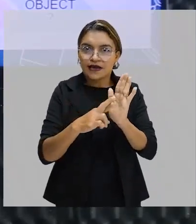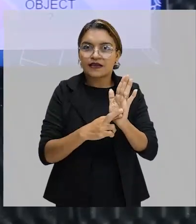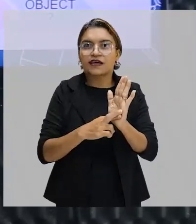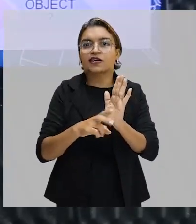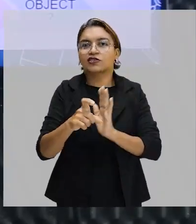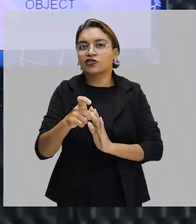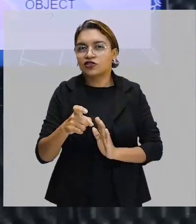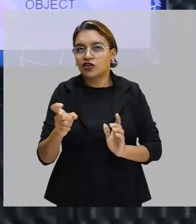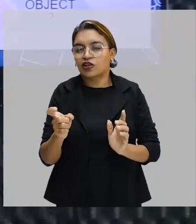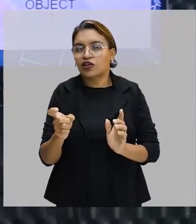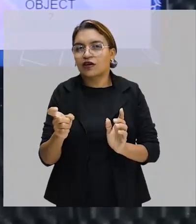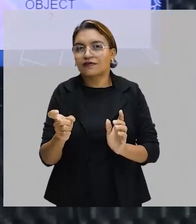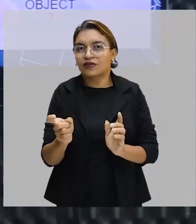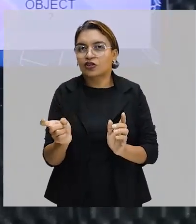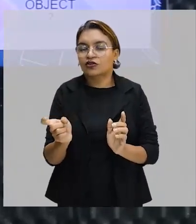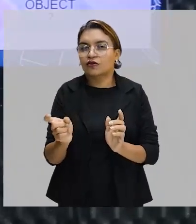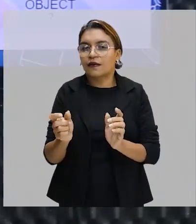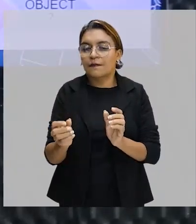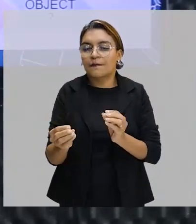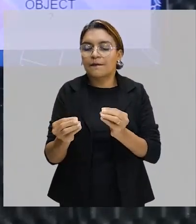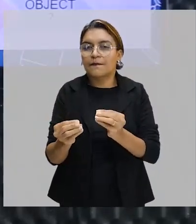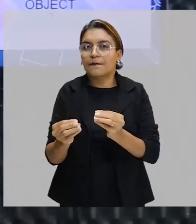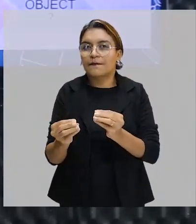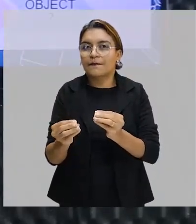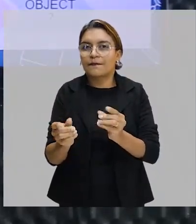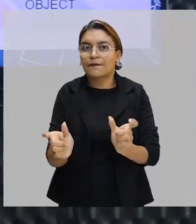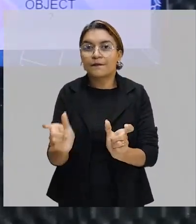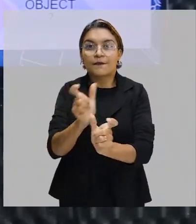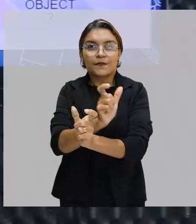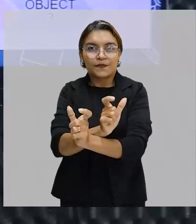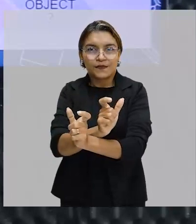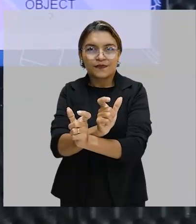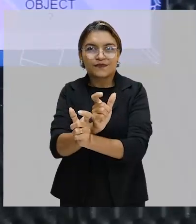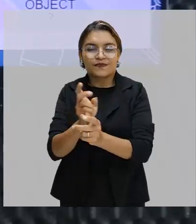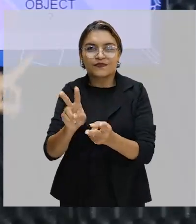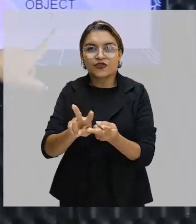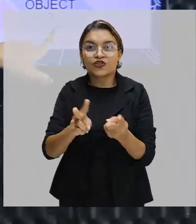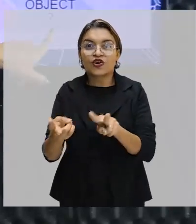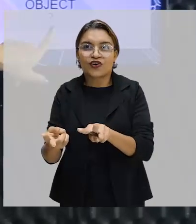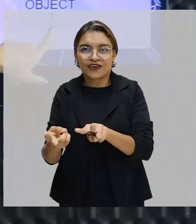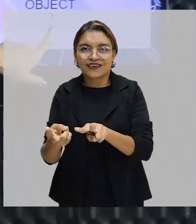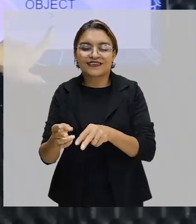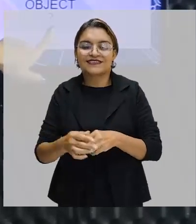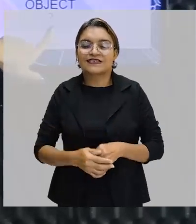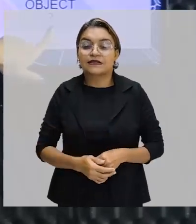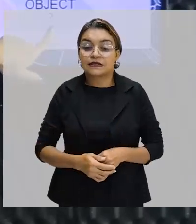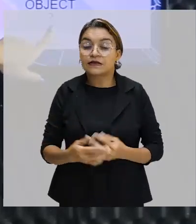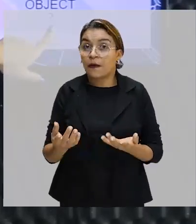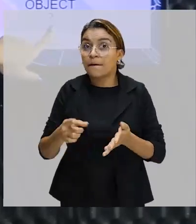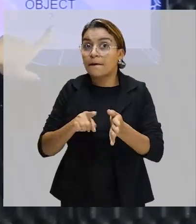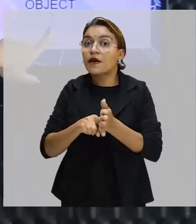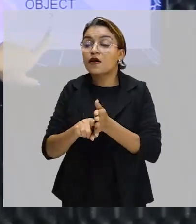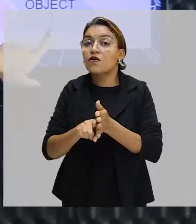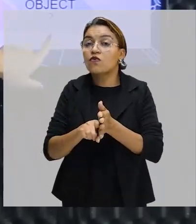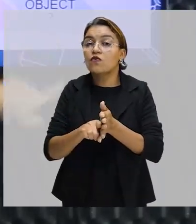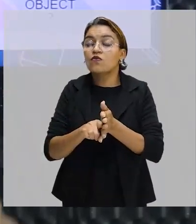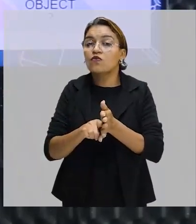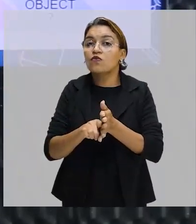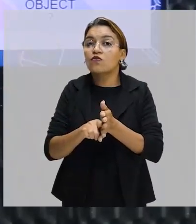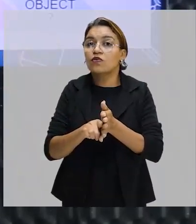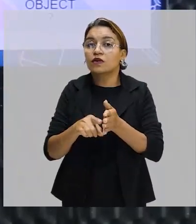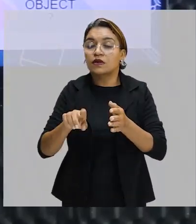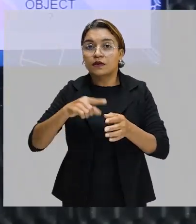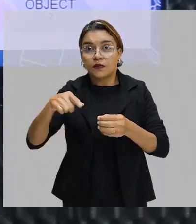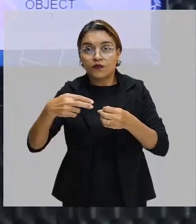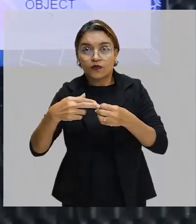troca a posição do sujeito com o verbo. E como é uma pergunta, no final, depois do objeto, você coloca